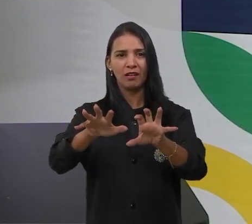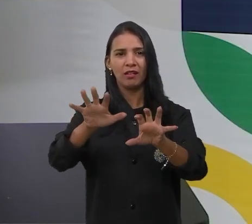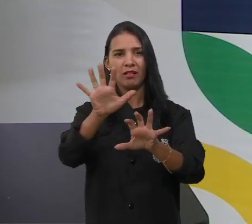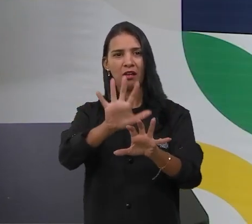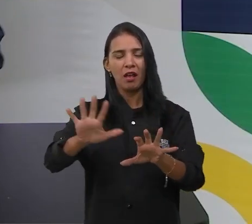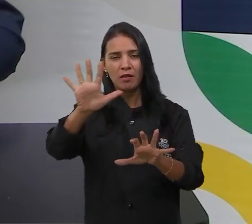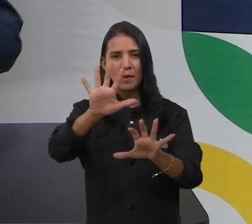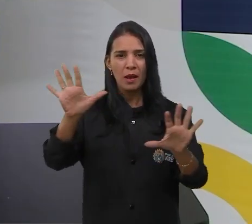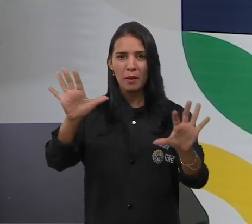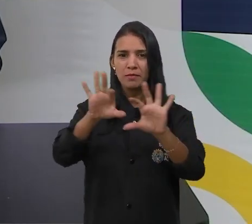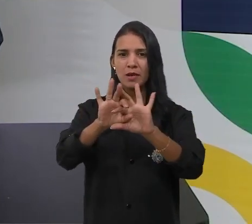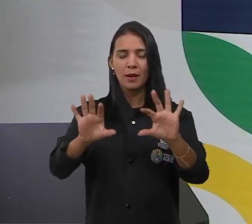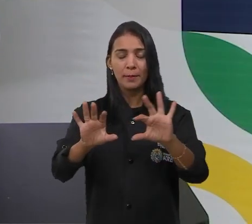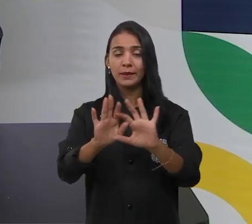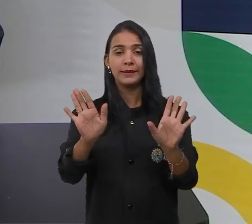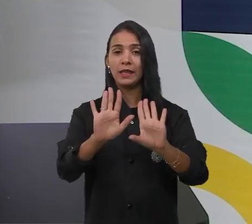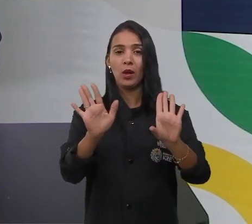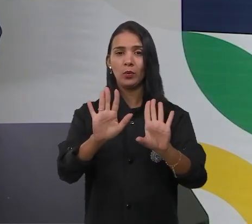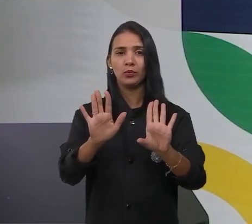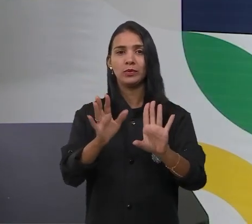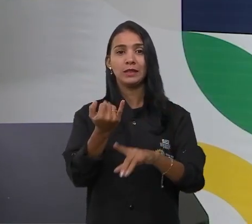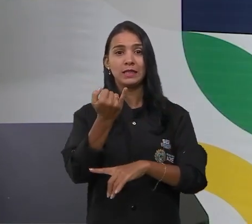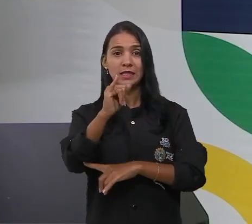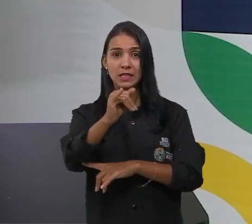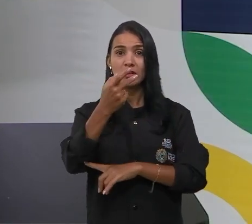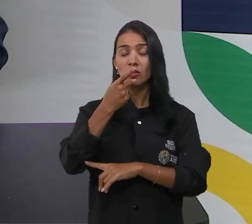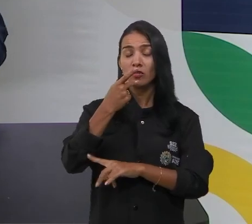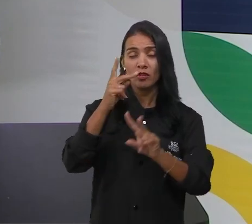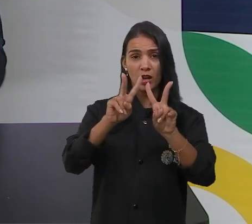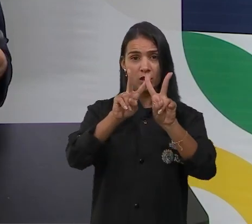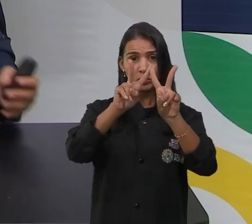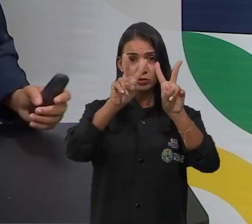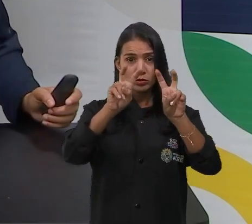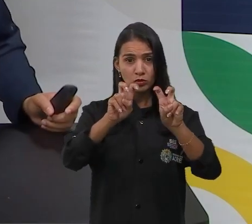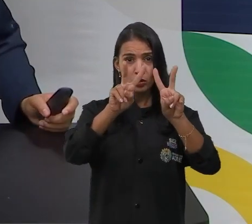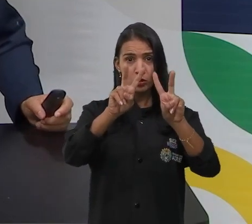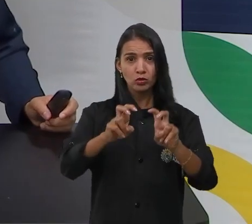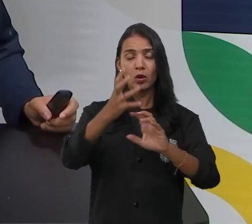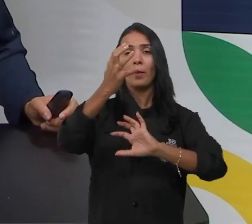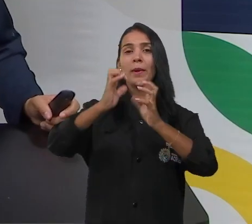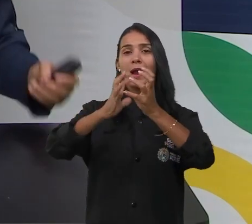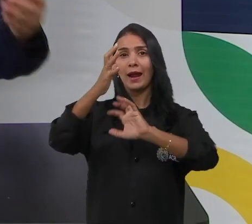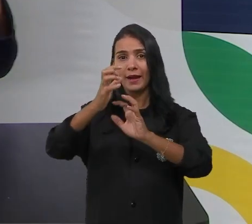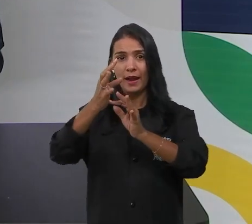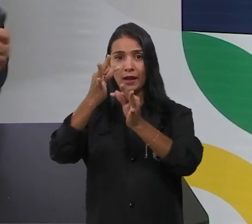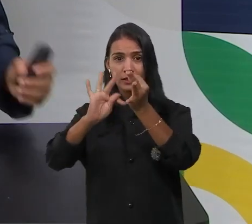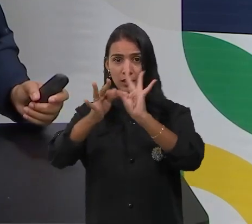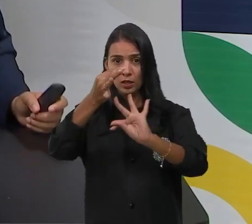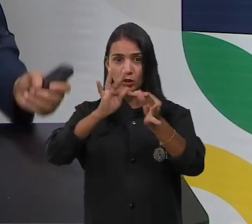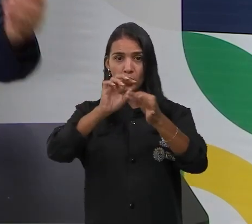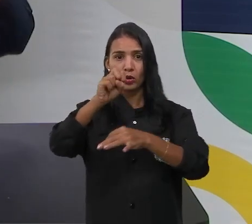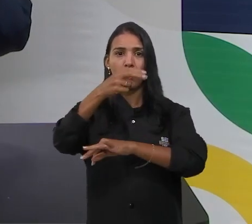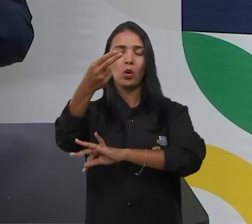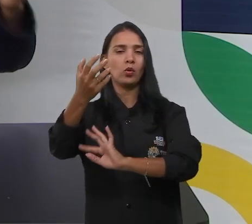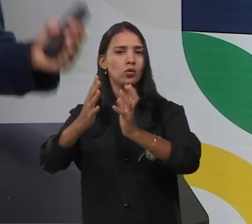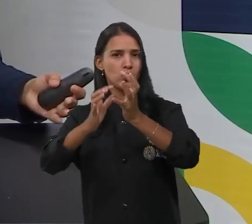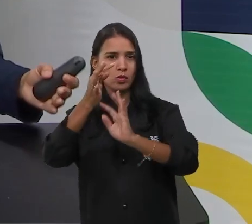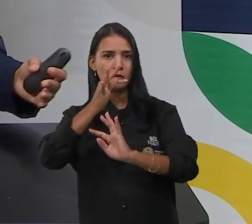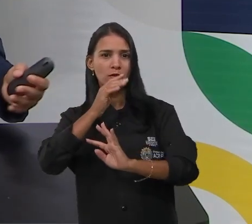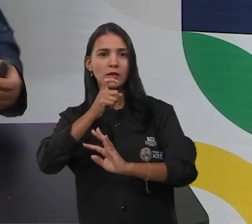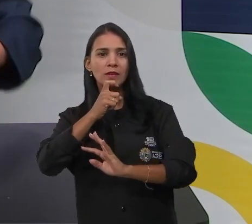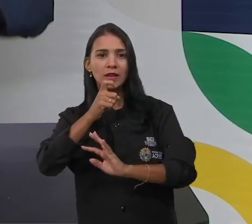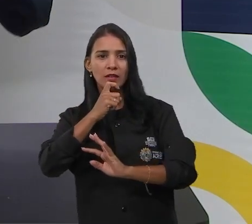pelo contrário. Quando falamos do contexto da Guerra Fria, estamos falando aí principalmente da divisão do mundo entre dois